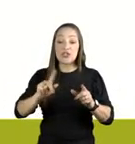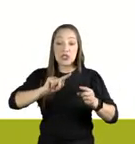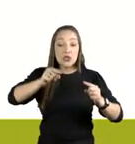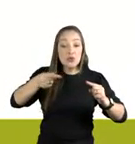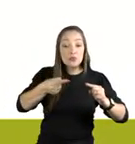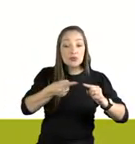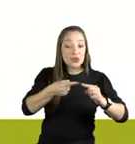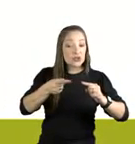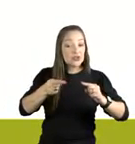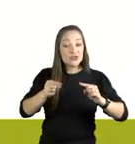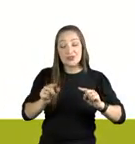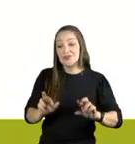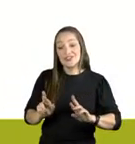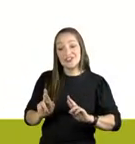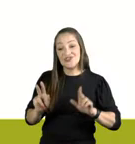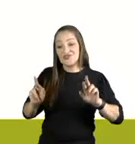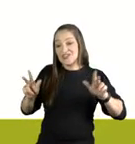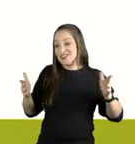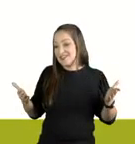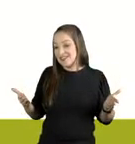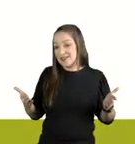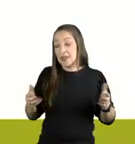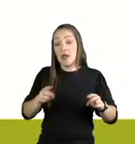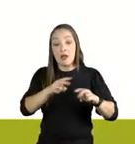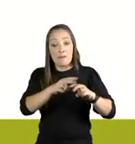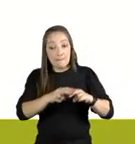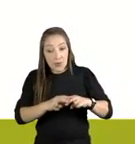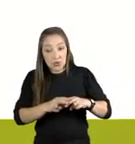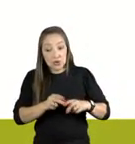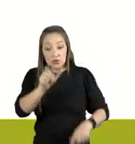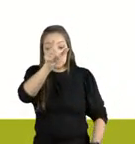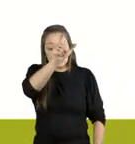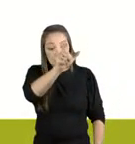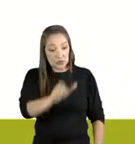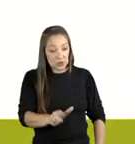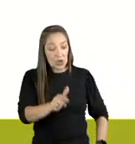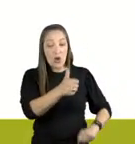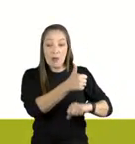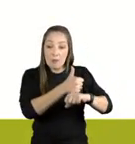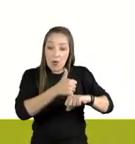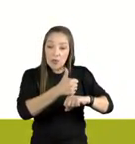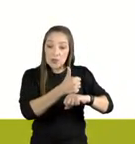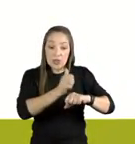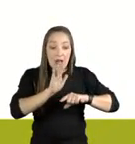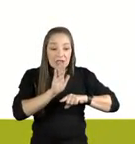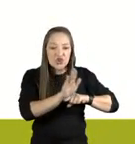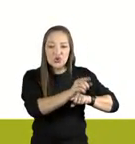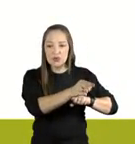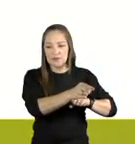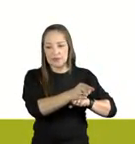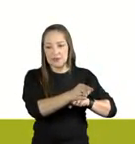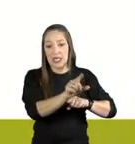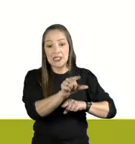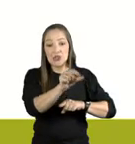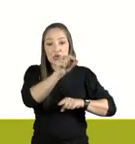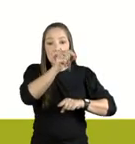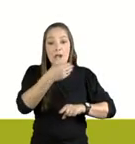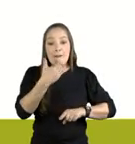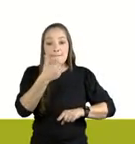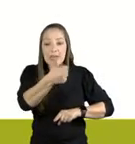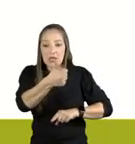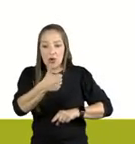que o profissional é aquele que vai tentar te ajudar. Porque, vamos supor, o Gustavo